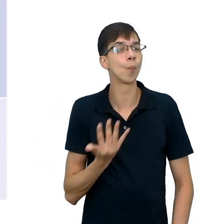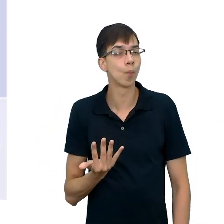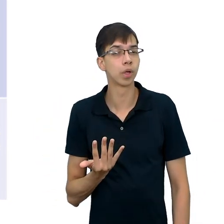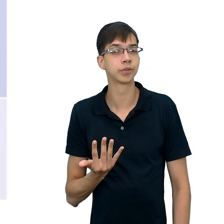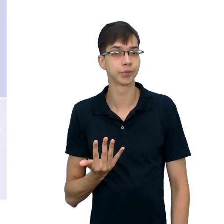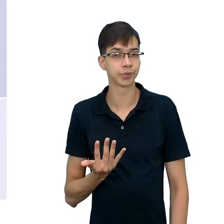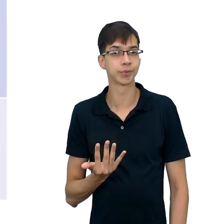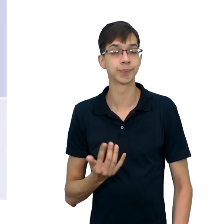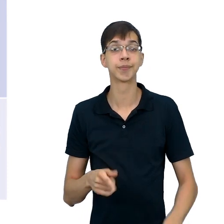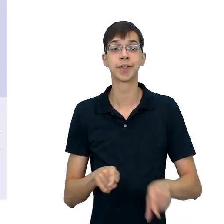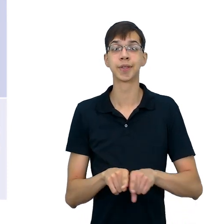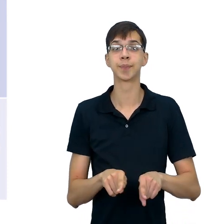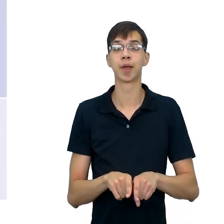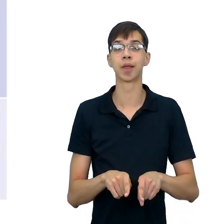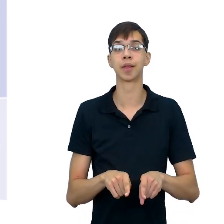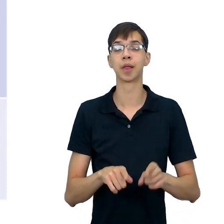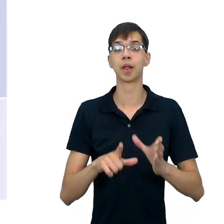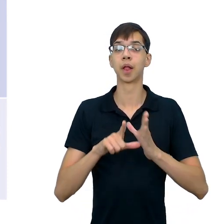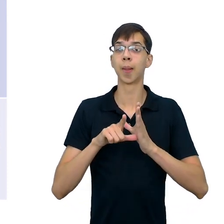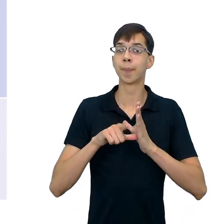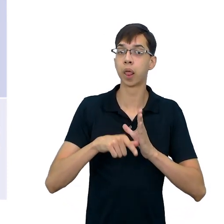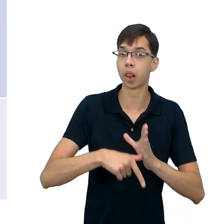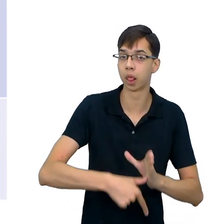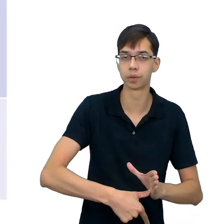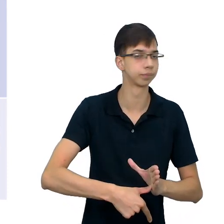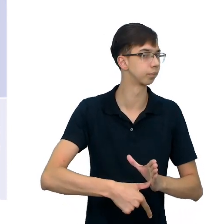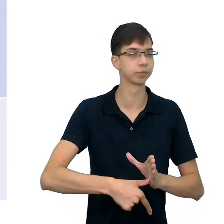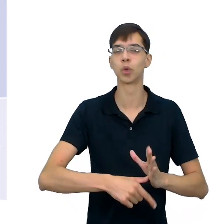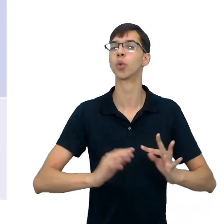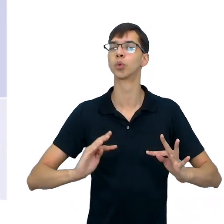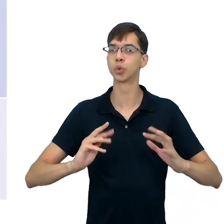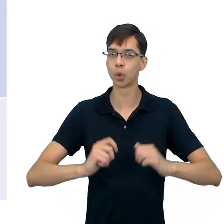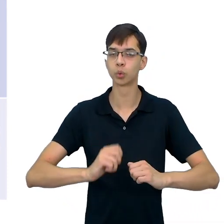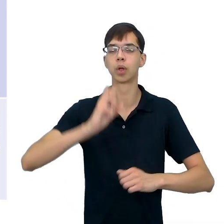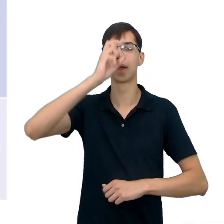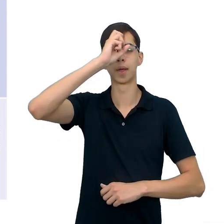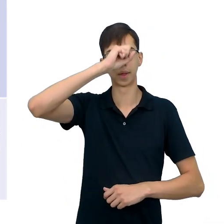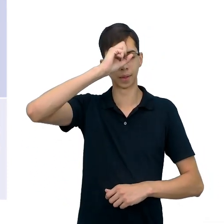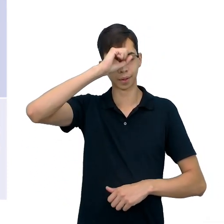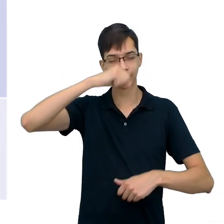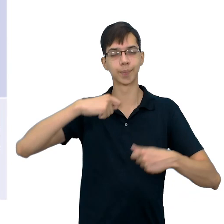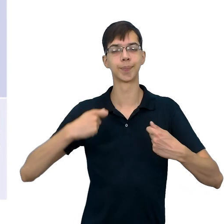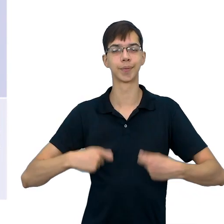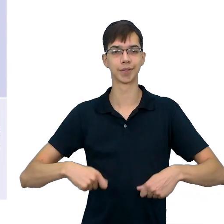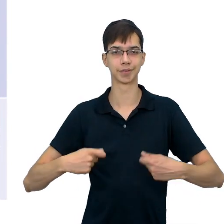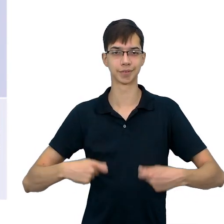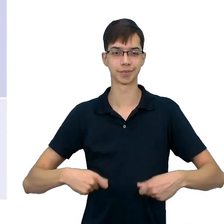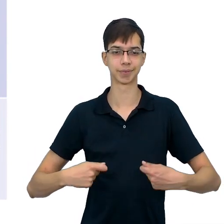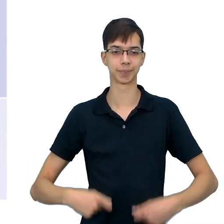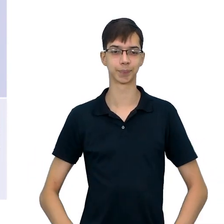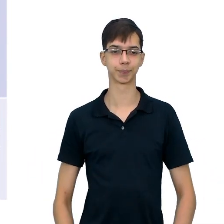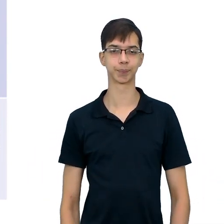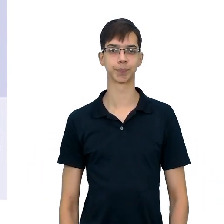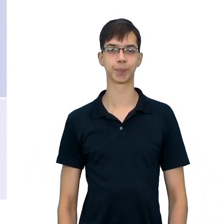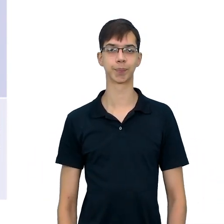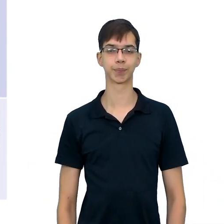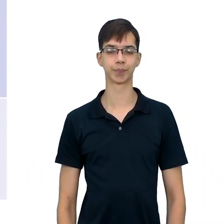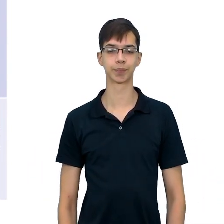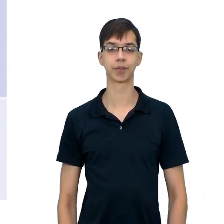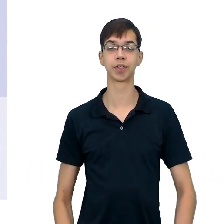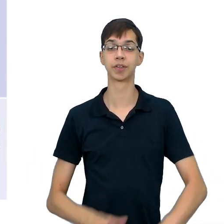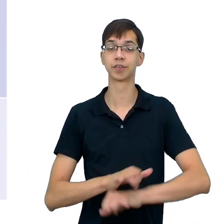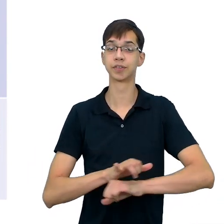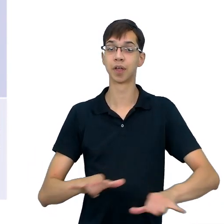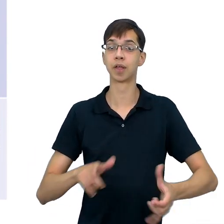ninguém fique para trás, né? Todos precisam aprender, né? E também saber aí que nós temos aí sala heterogênea, onde